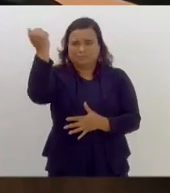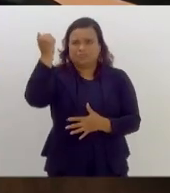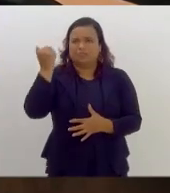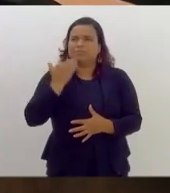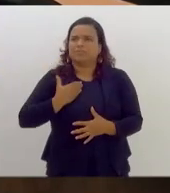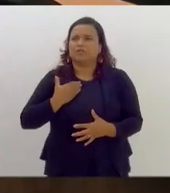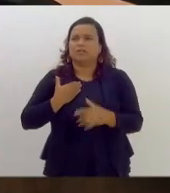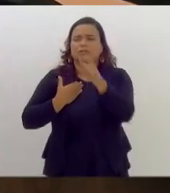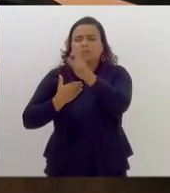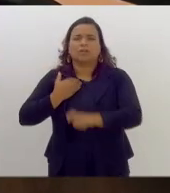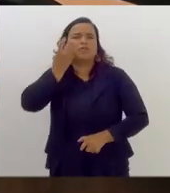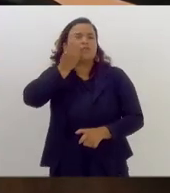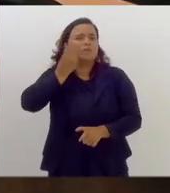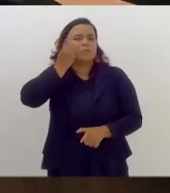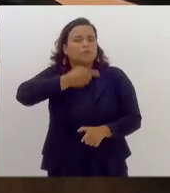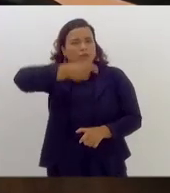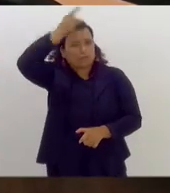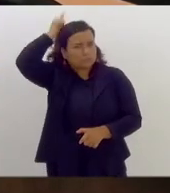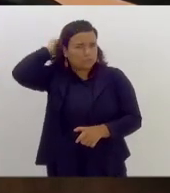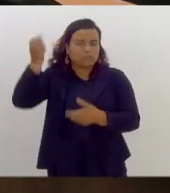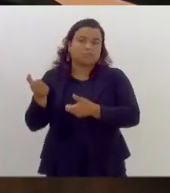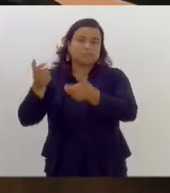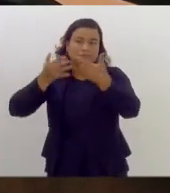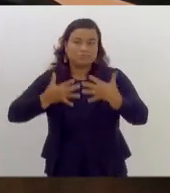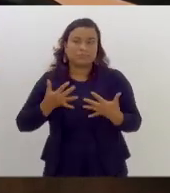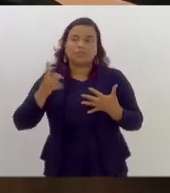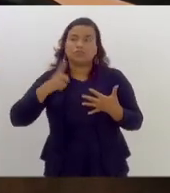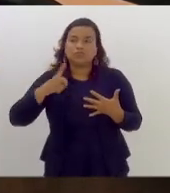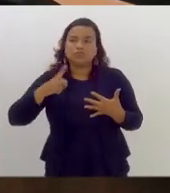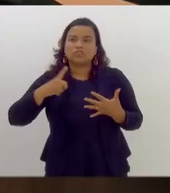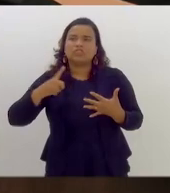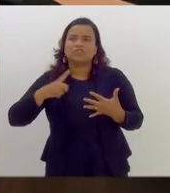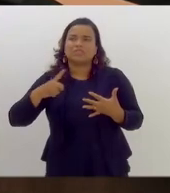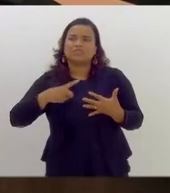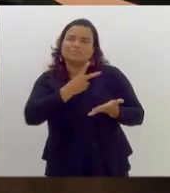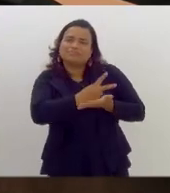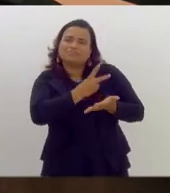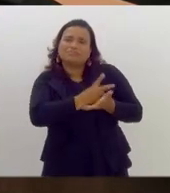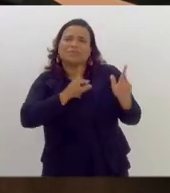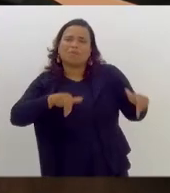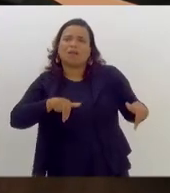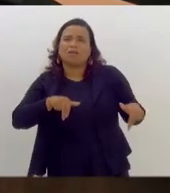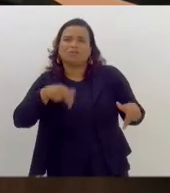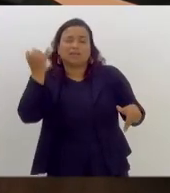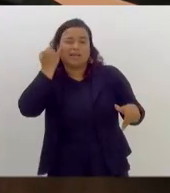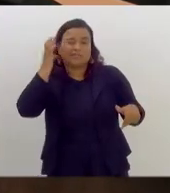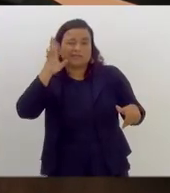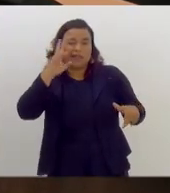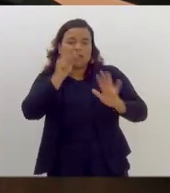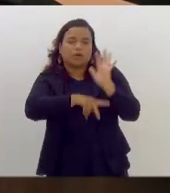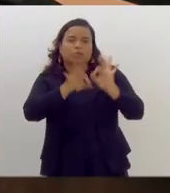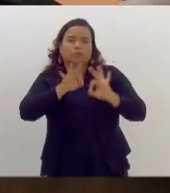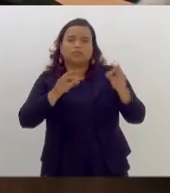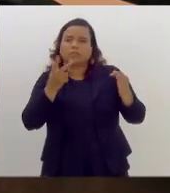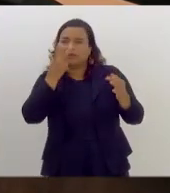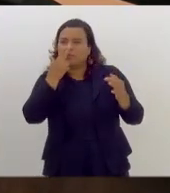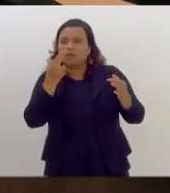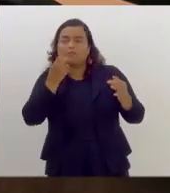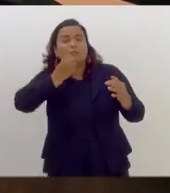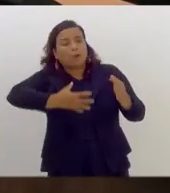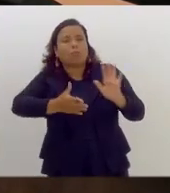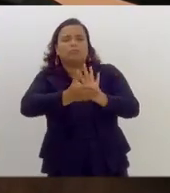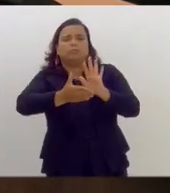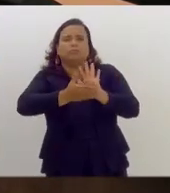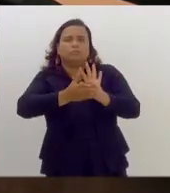pelo deputado Luiz Paulo, que tinha um vício. A ideia do projeto, tanto do outro quanto desse, é muito boa.